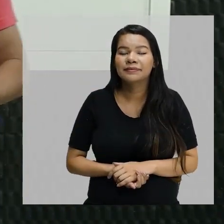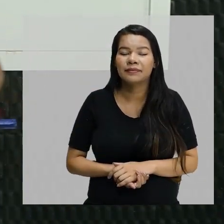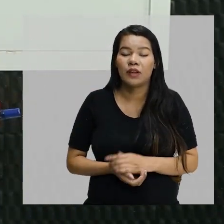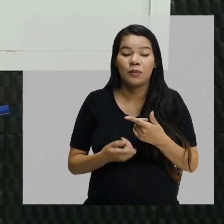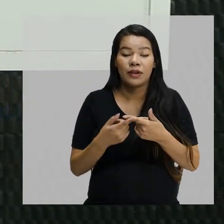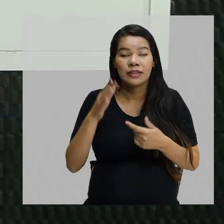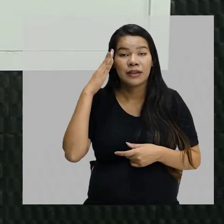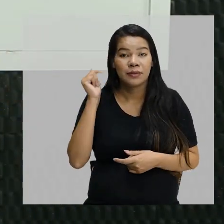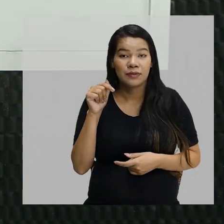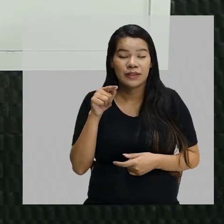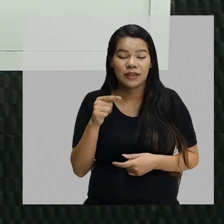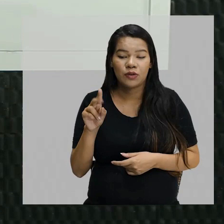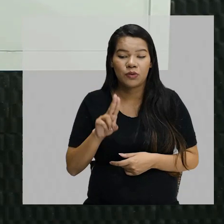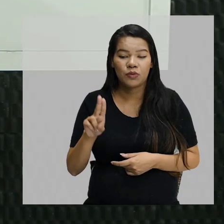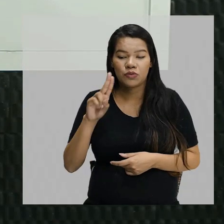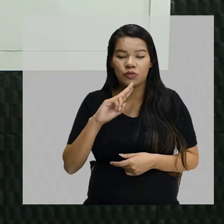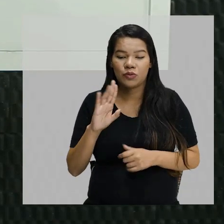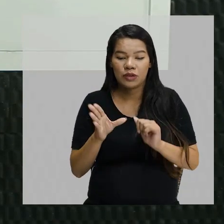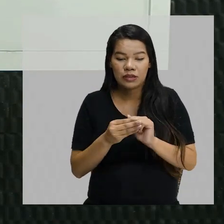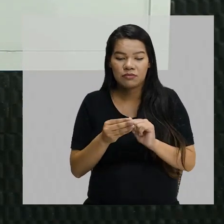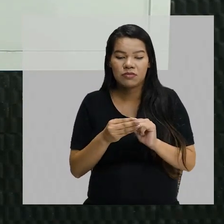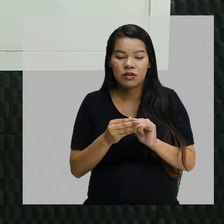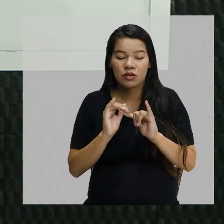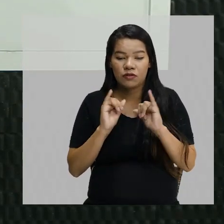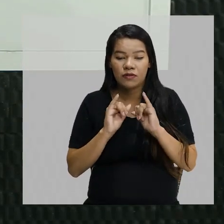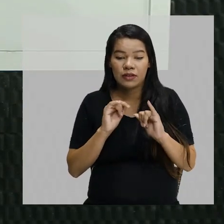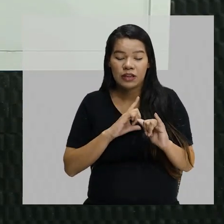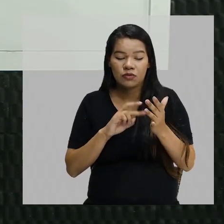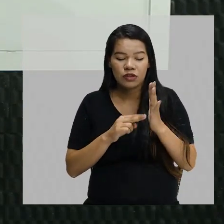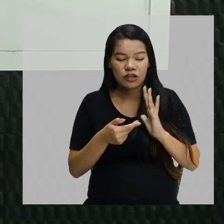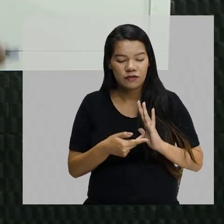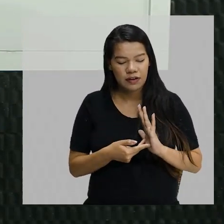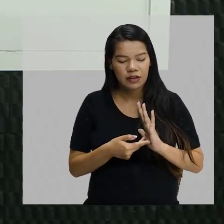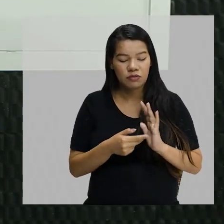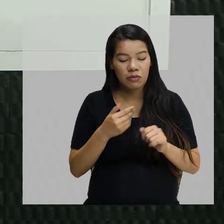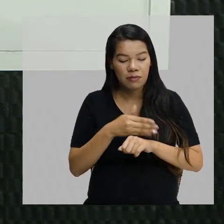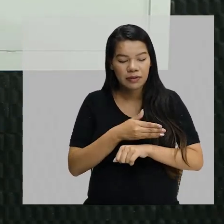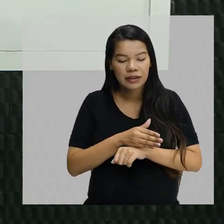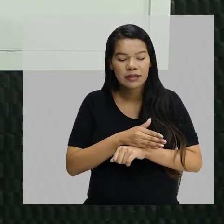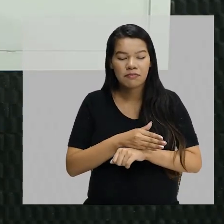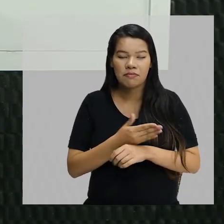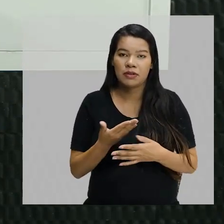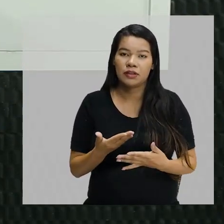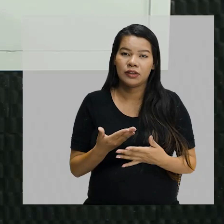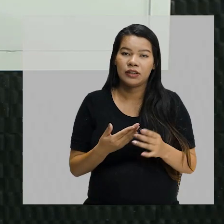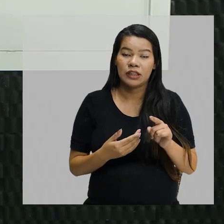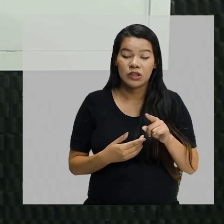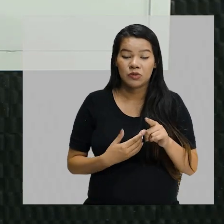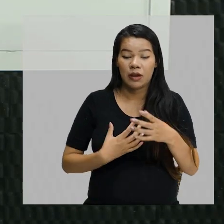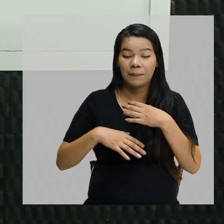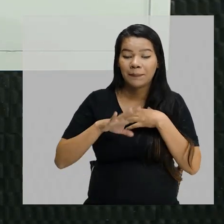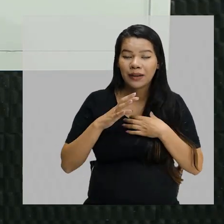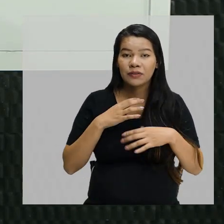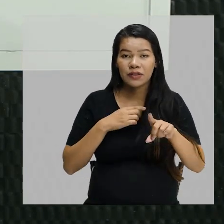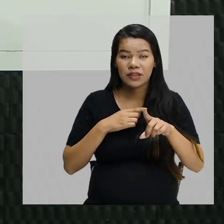a sabedoria quando você pega esse conhecimento quando você pega esses dados e dá um significado um sentido uma aplicabilidade prática na verdade aquilo impacto